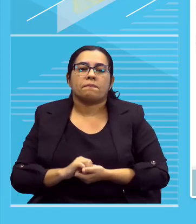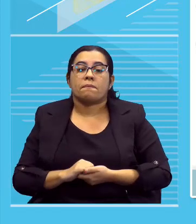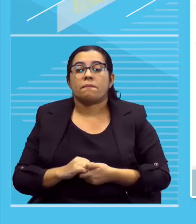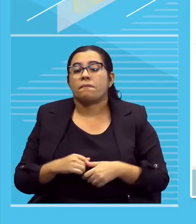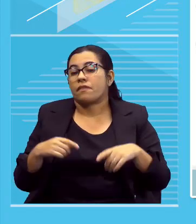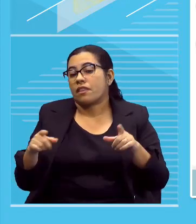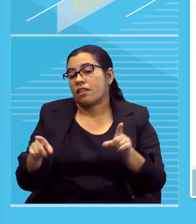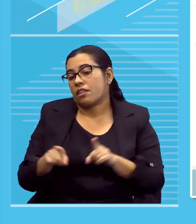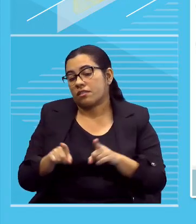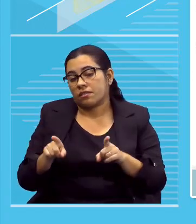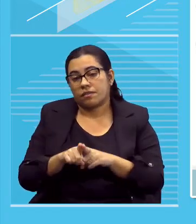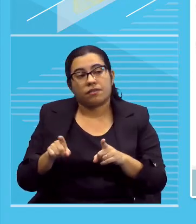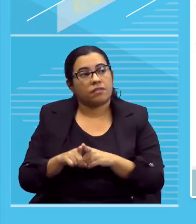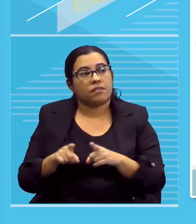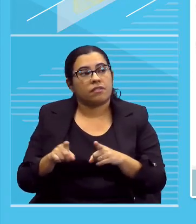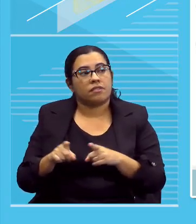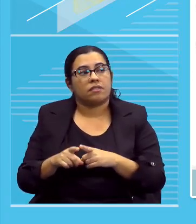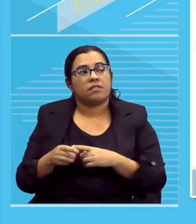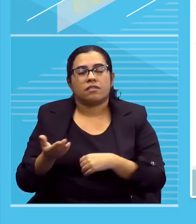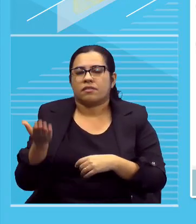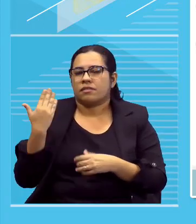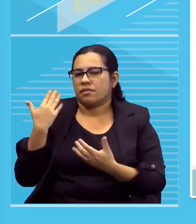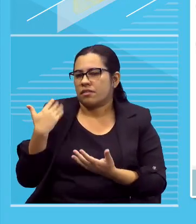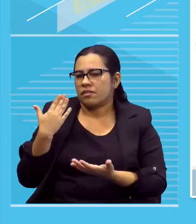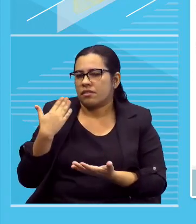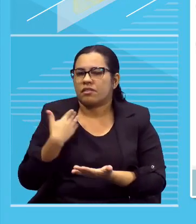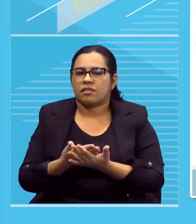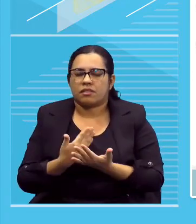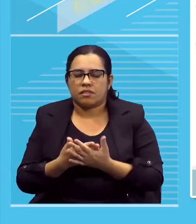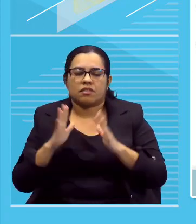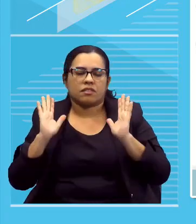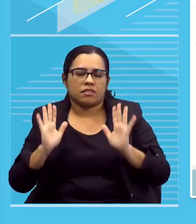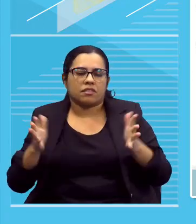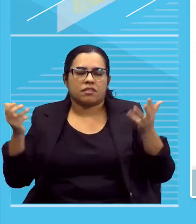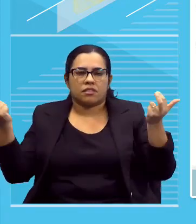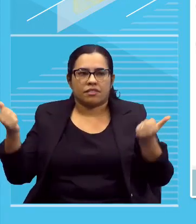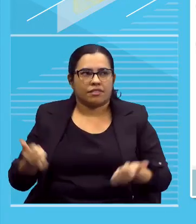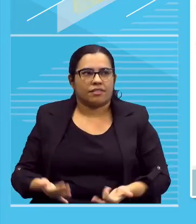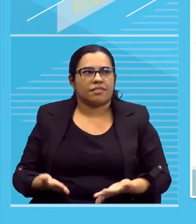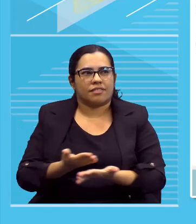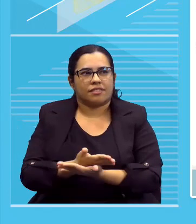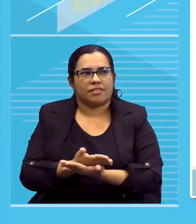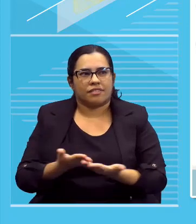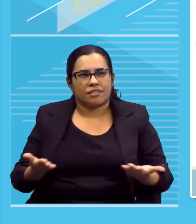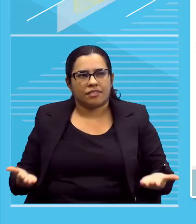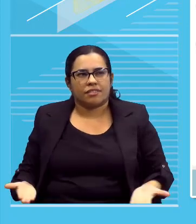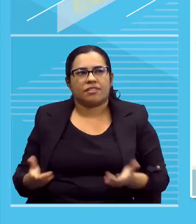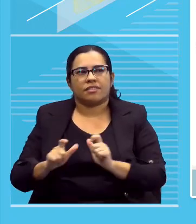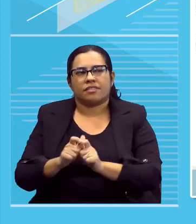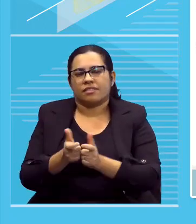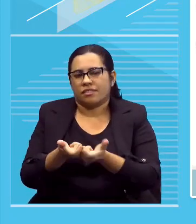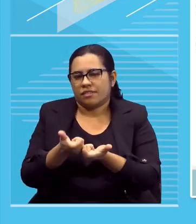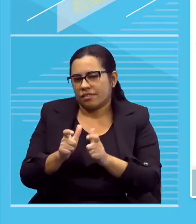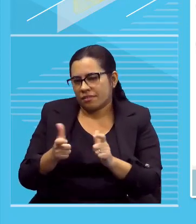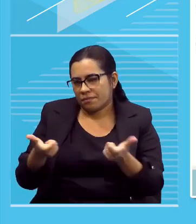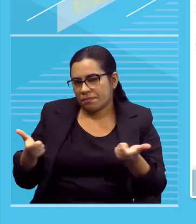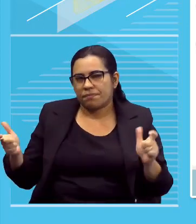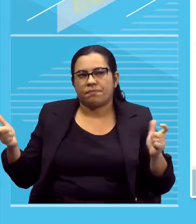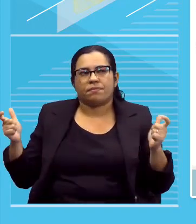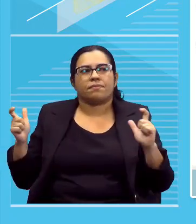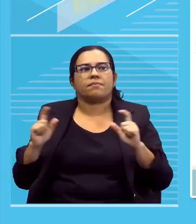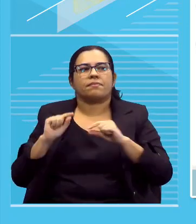Até porque até em aulas anteriores já tinha dito os teus que a grande maioria